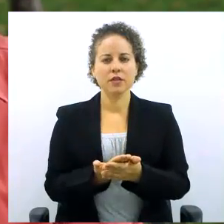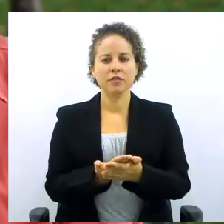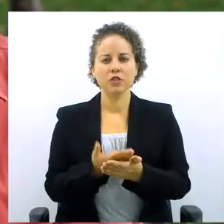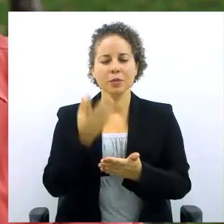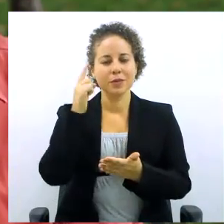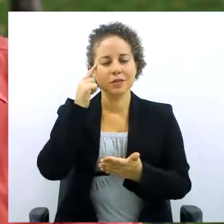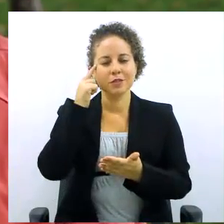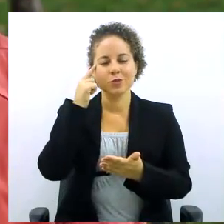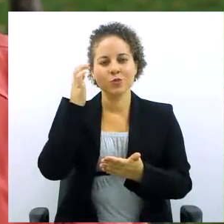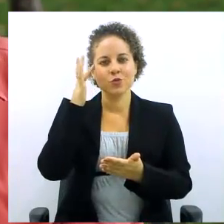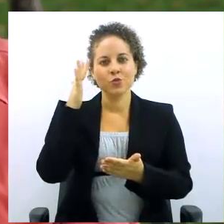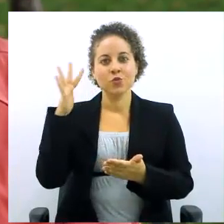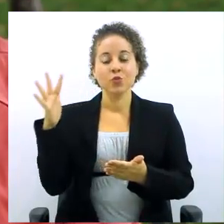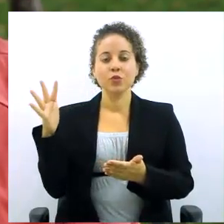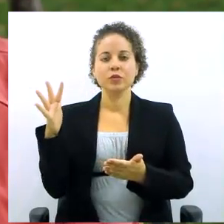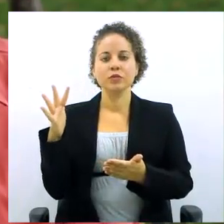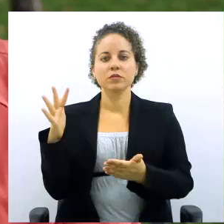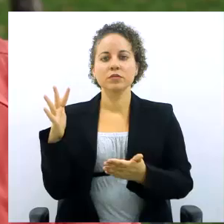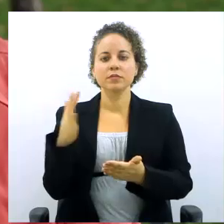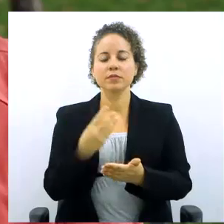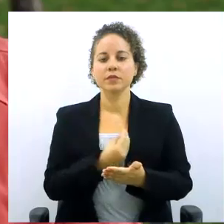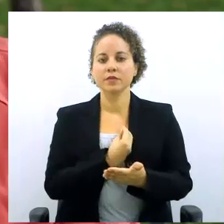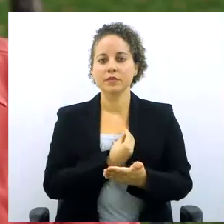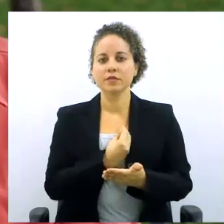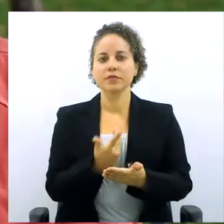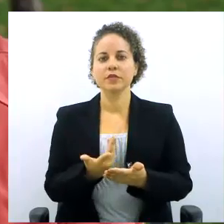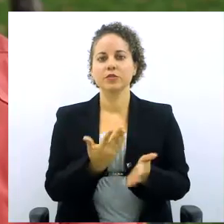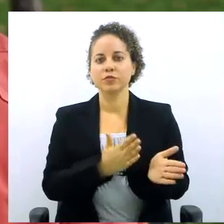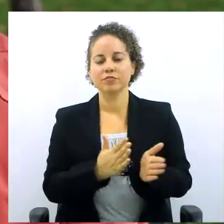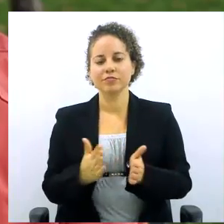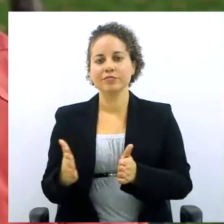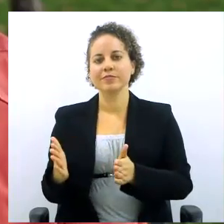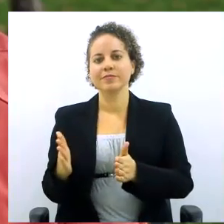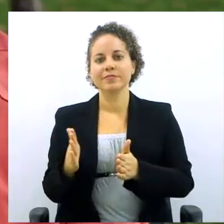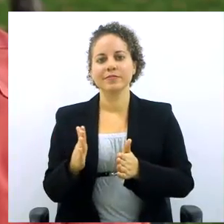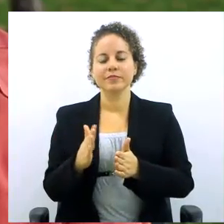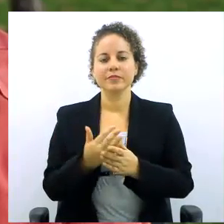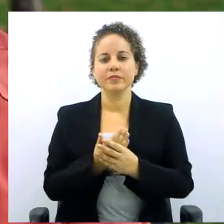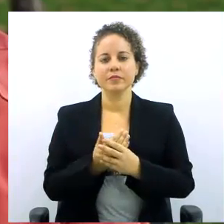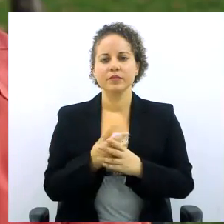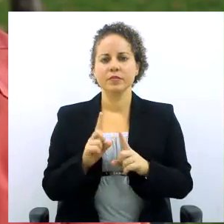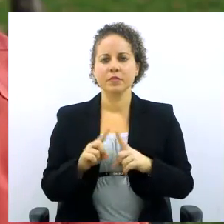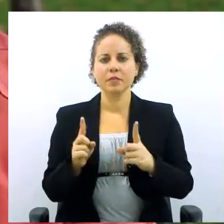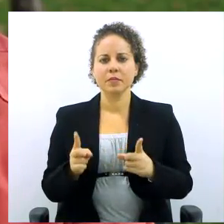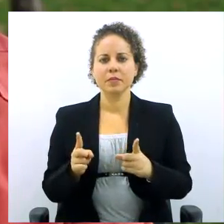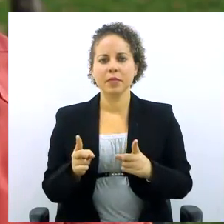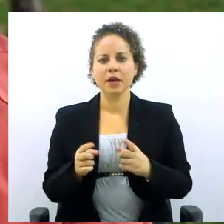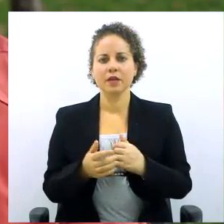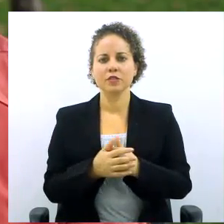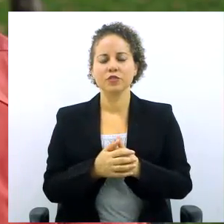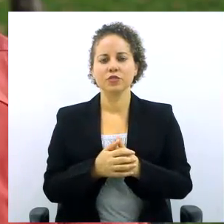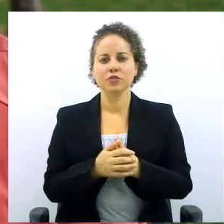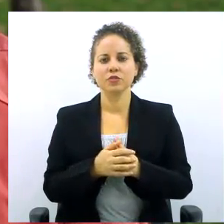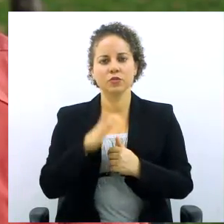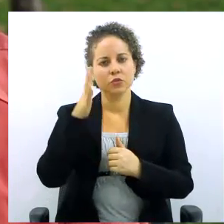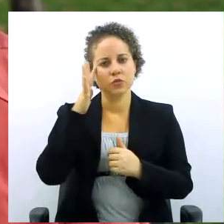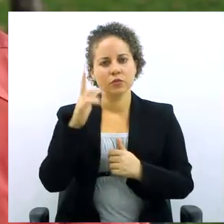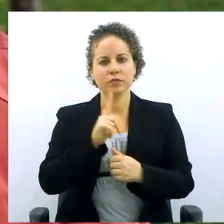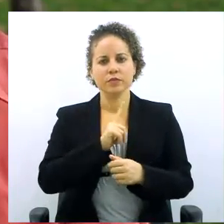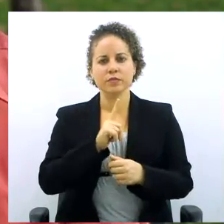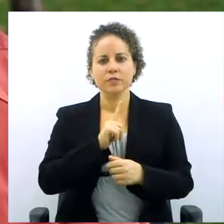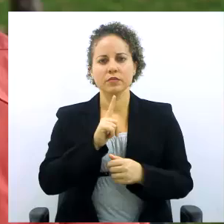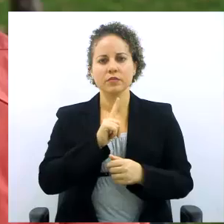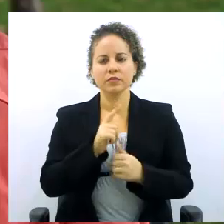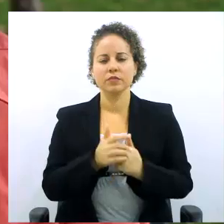sonho sem luta, só aquele que a gente vê à noite, né? Percebe à noite, dormindo. Mas o sonho que se pratica,